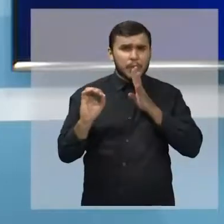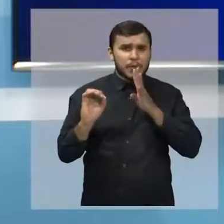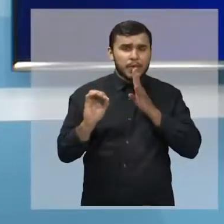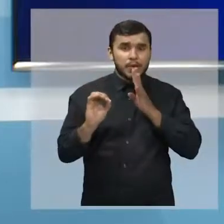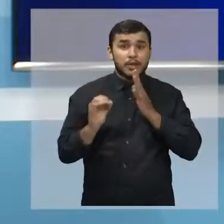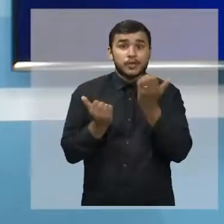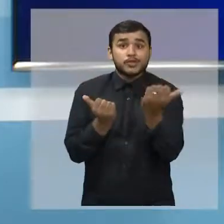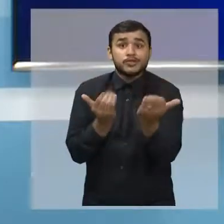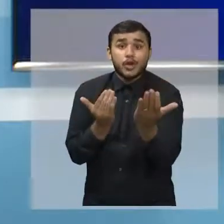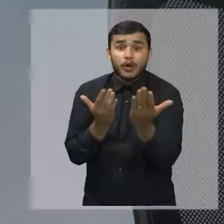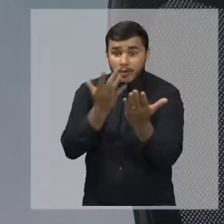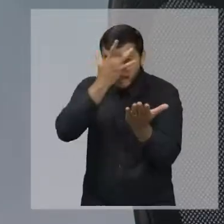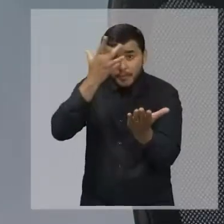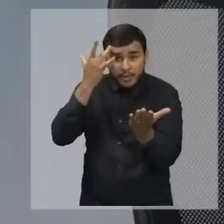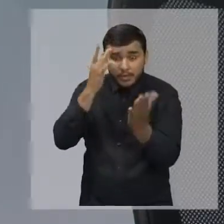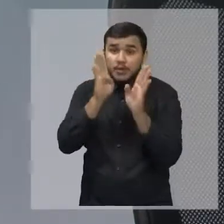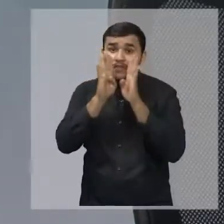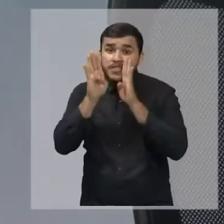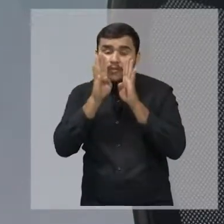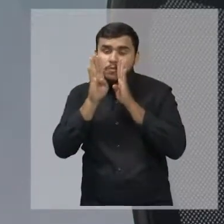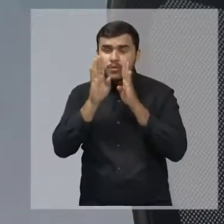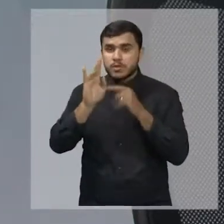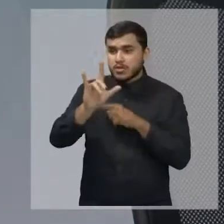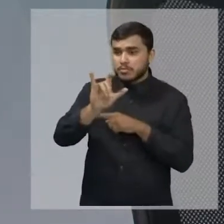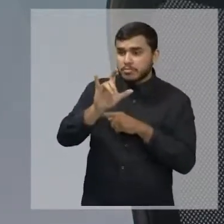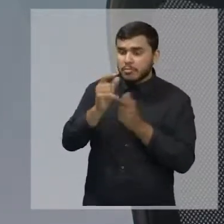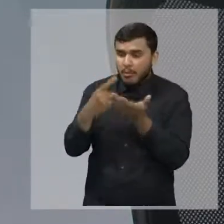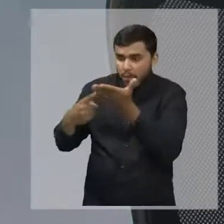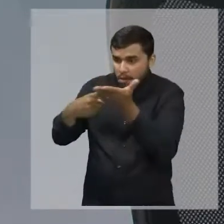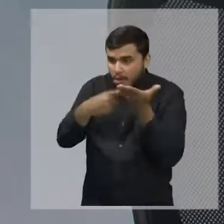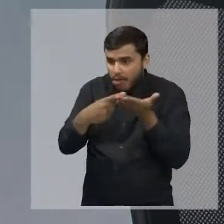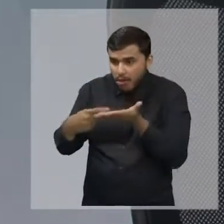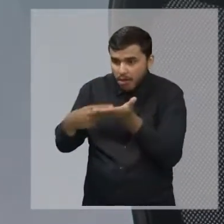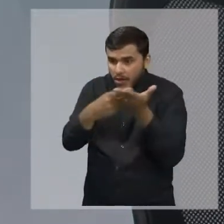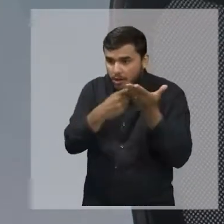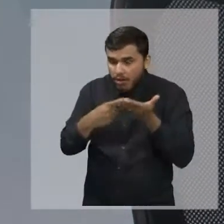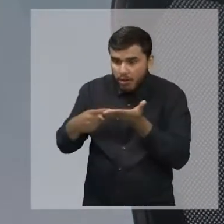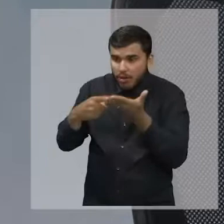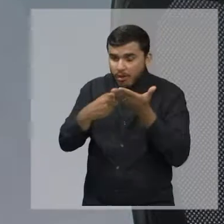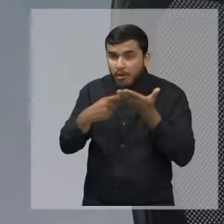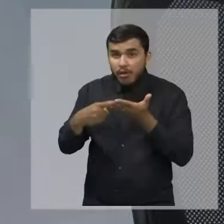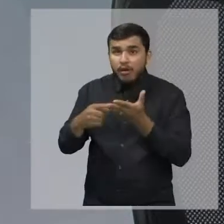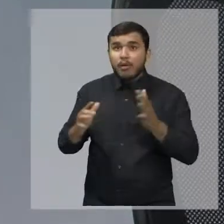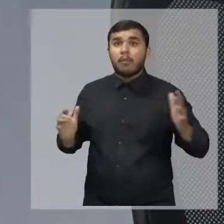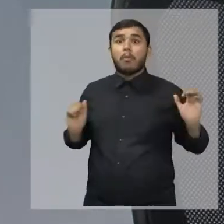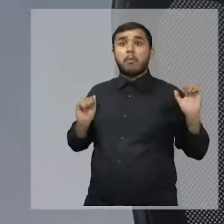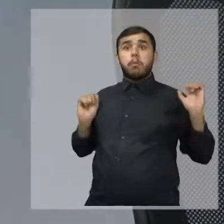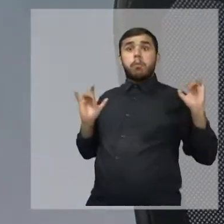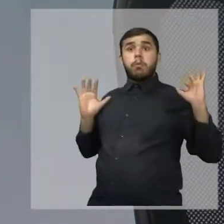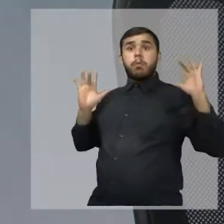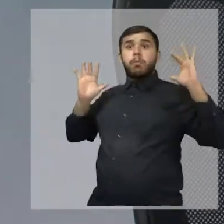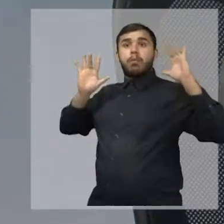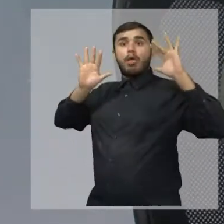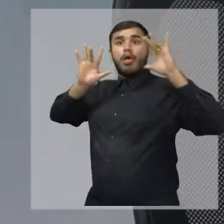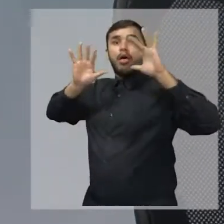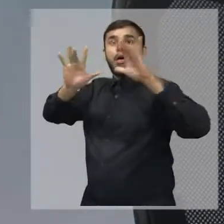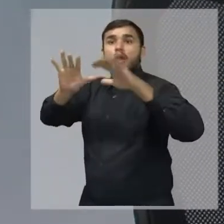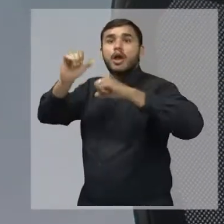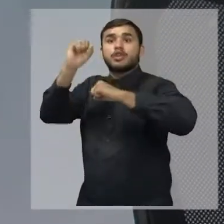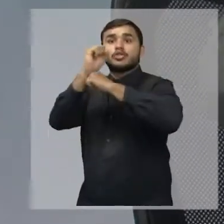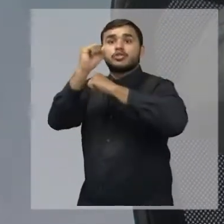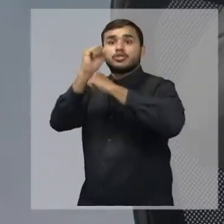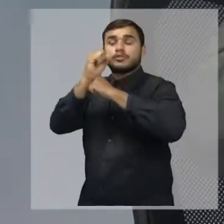público, é a Nova Grécia. Né? A praça pública, ela agora... A Ágora,